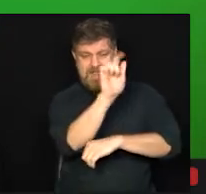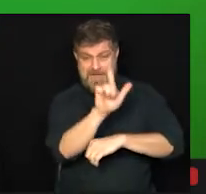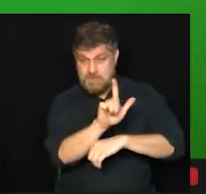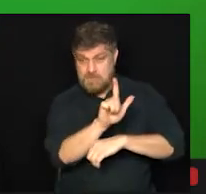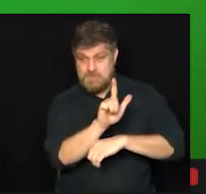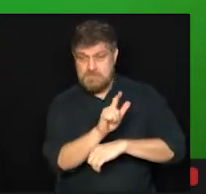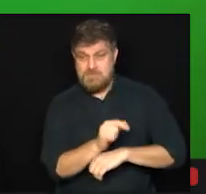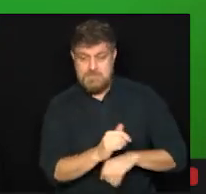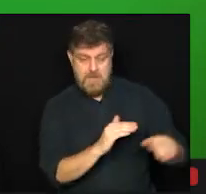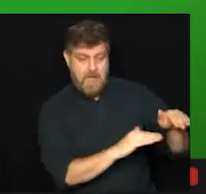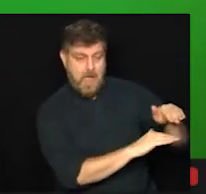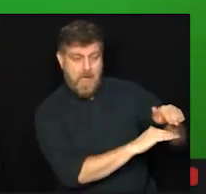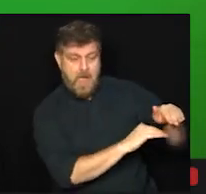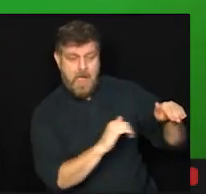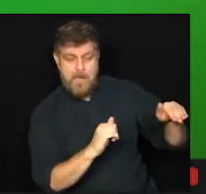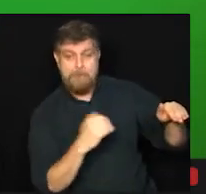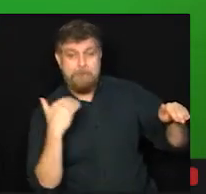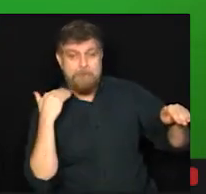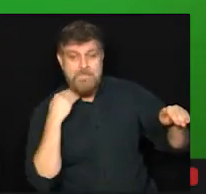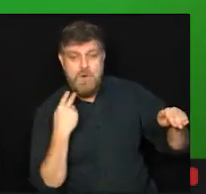2 bilhões